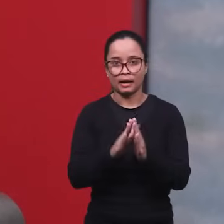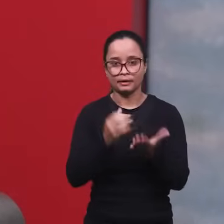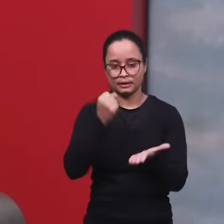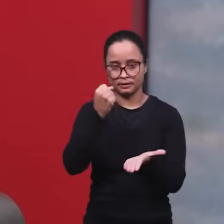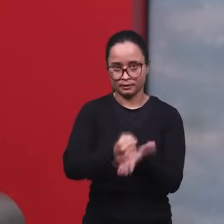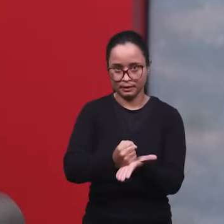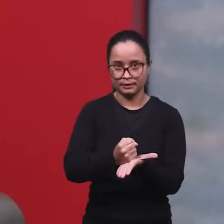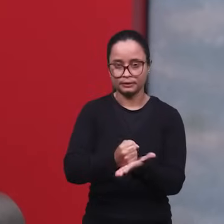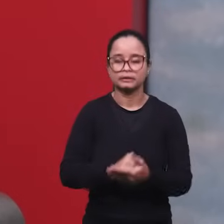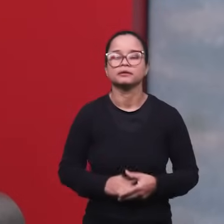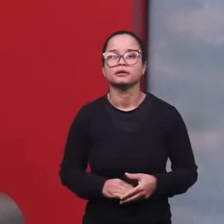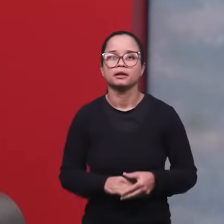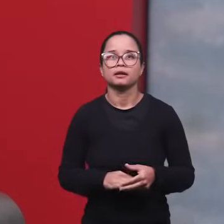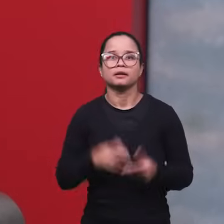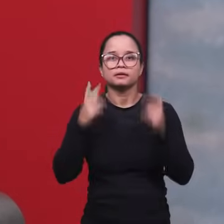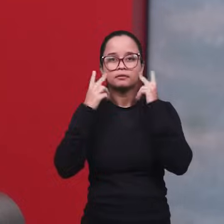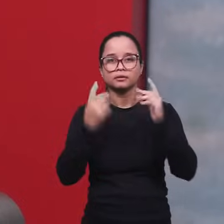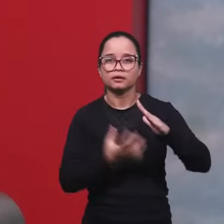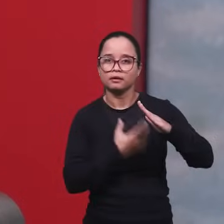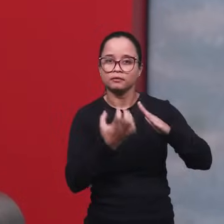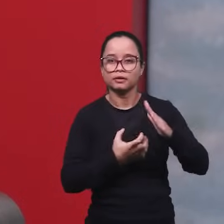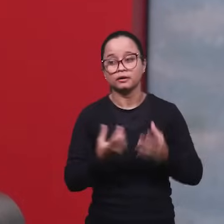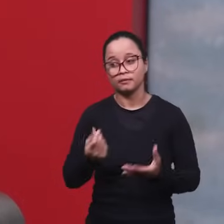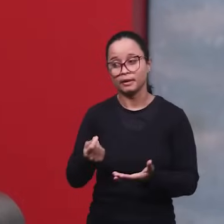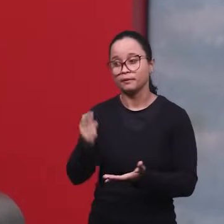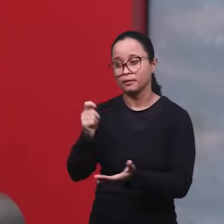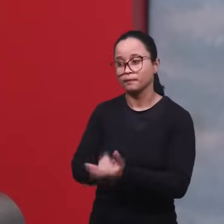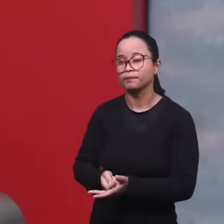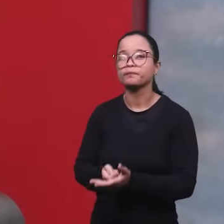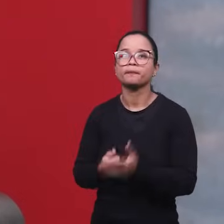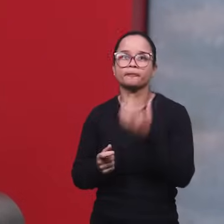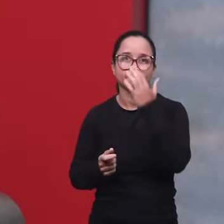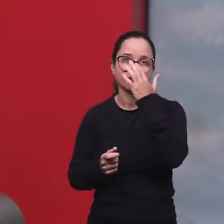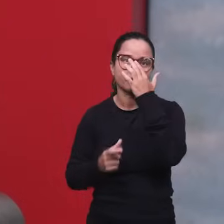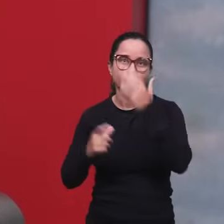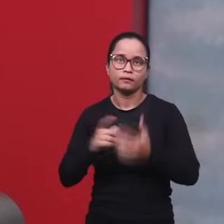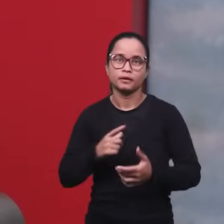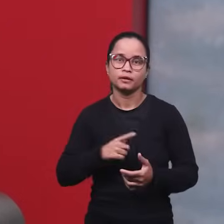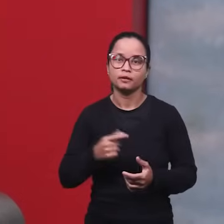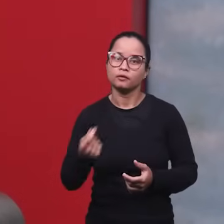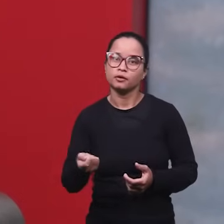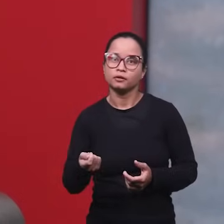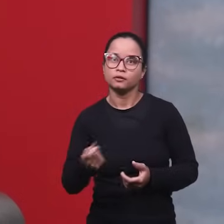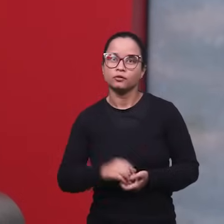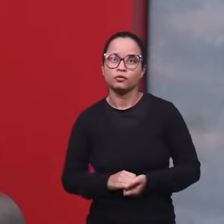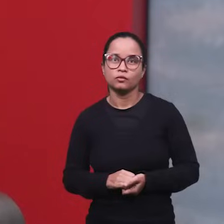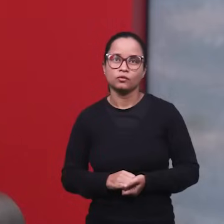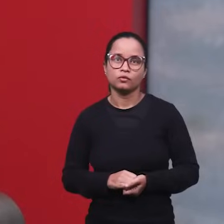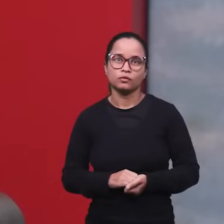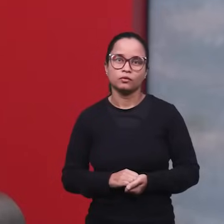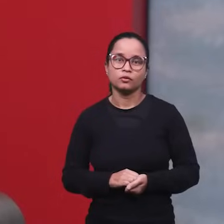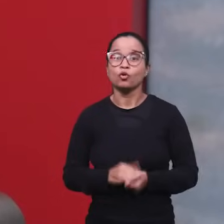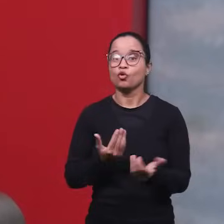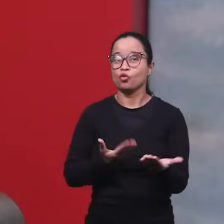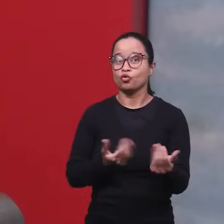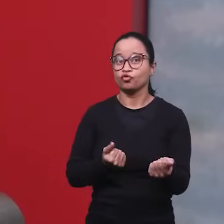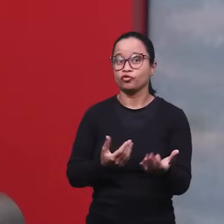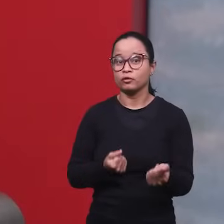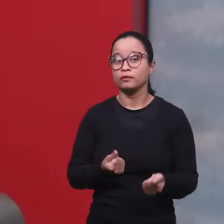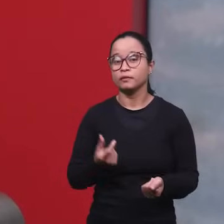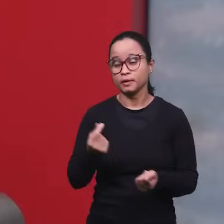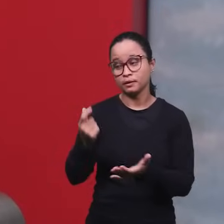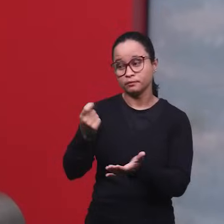registrada, automaticamente a empresa vai contribuir uma parte e vai ter também uma retenção, né? O jovem